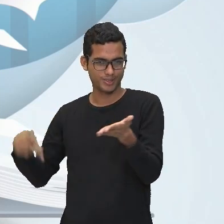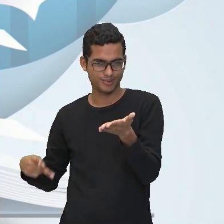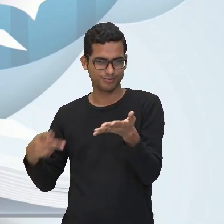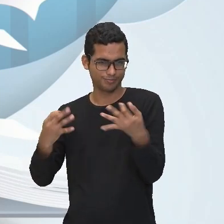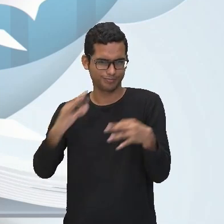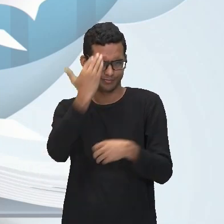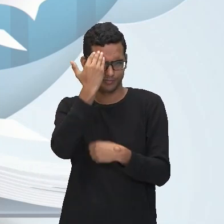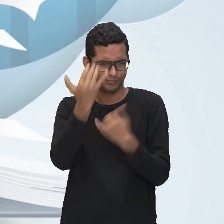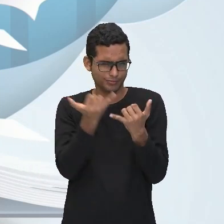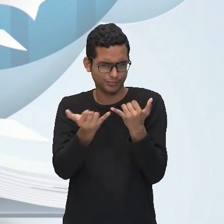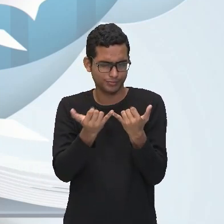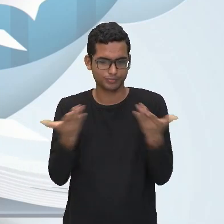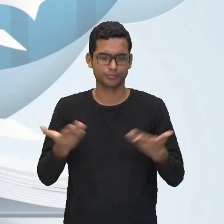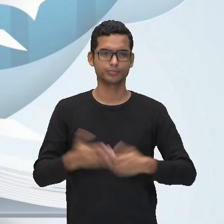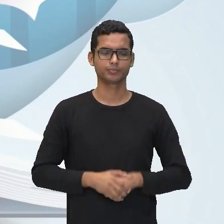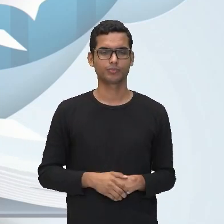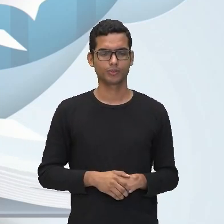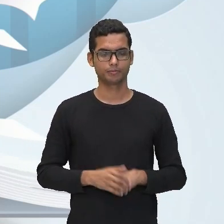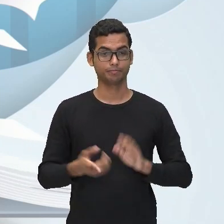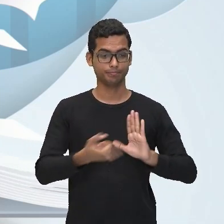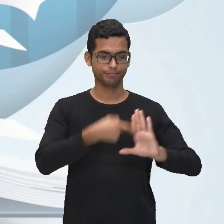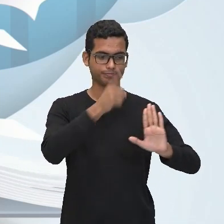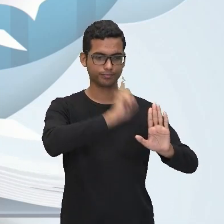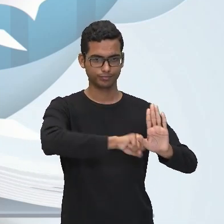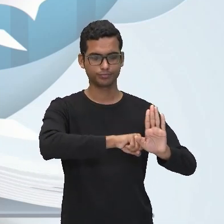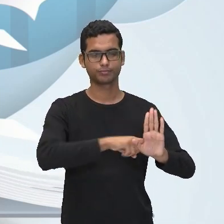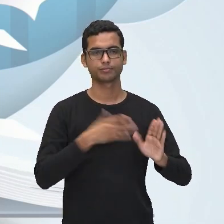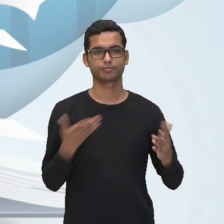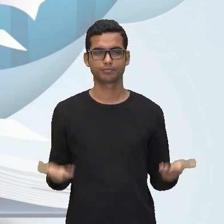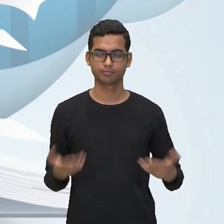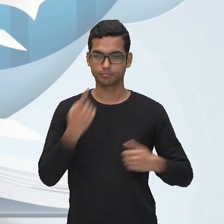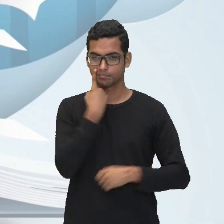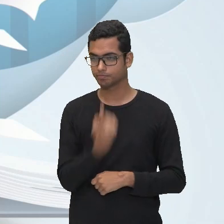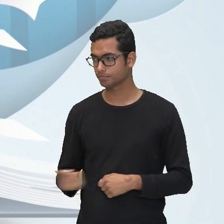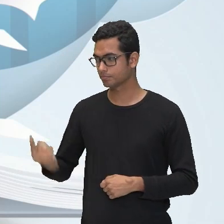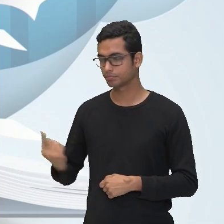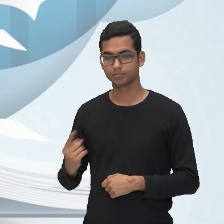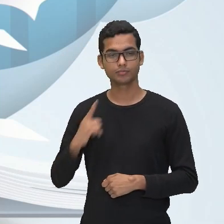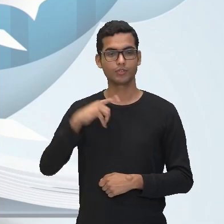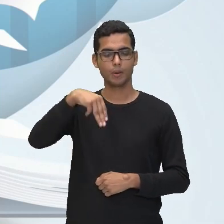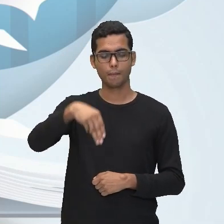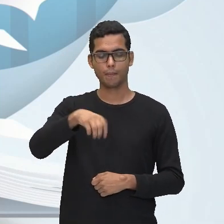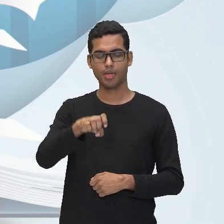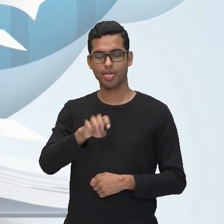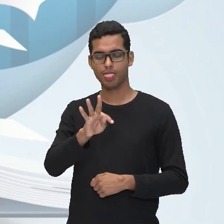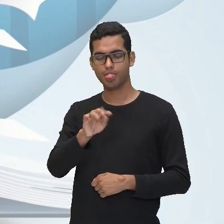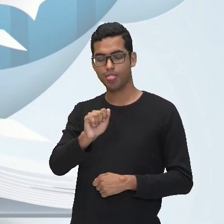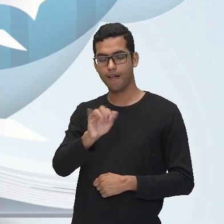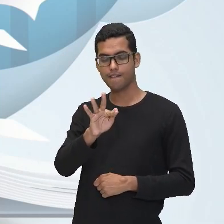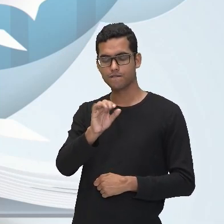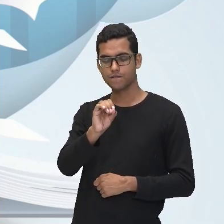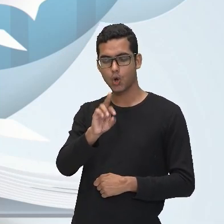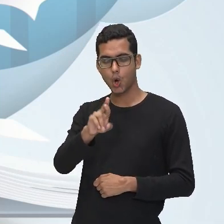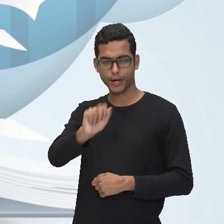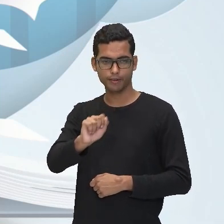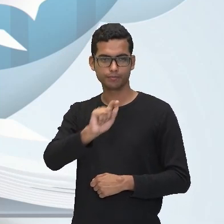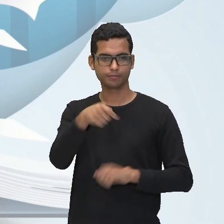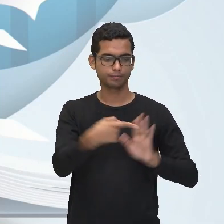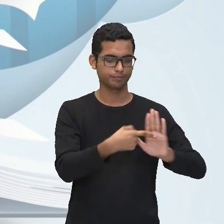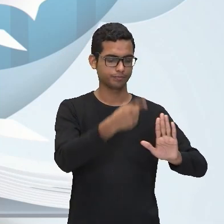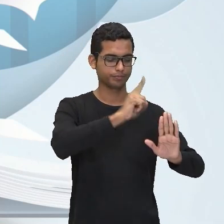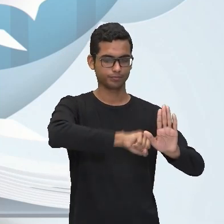é? A poesia que reside nos poemas já estava em você, transcendendo essa beleza,